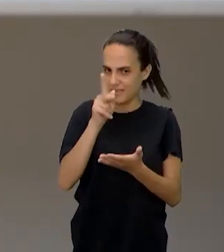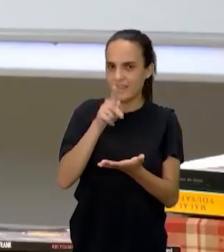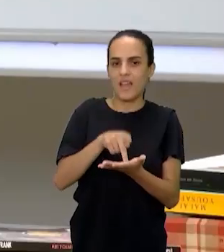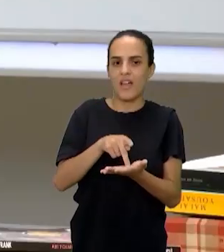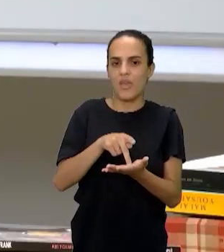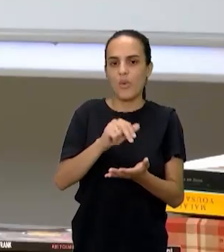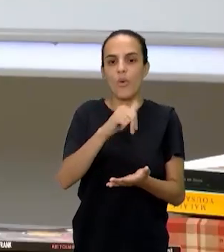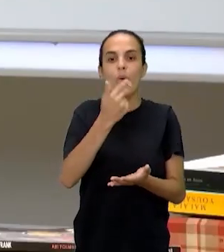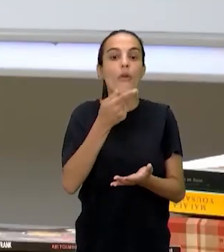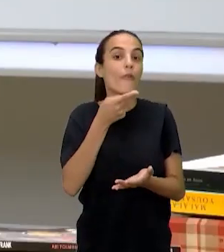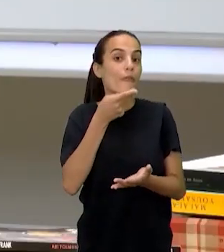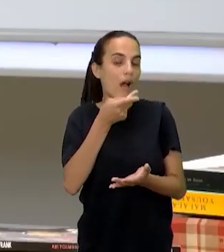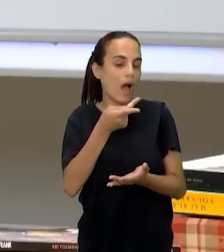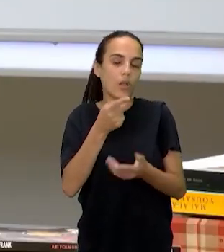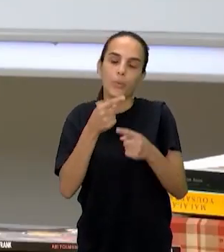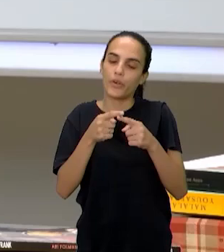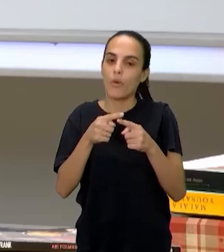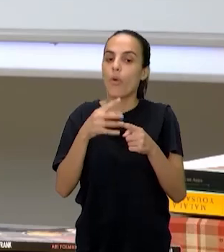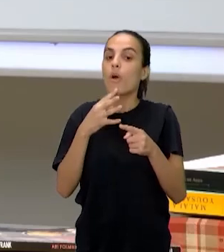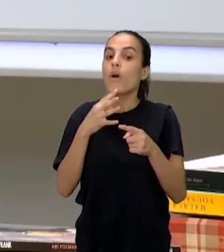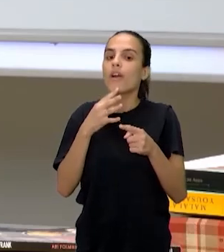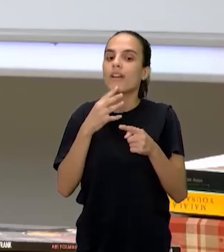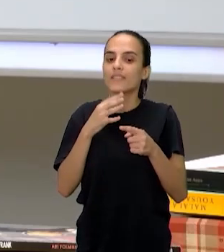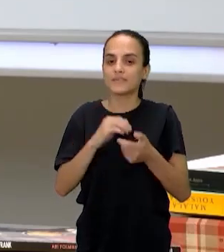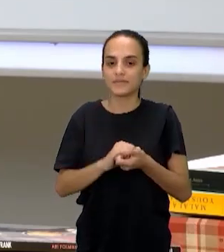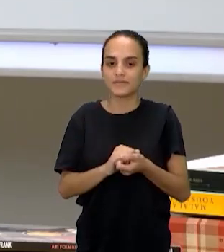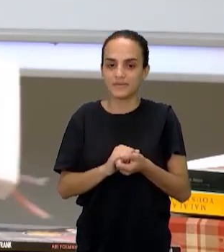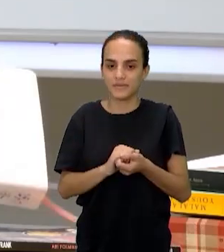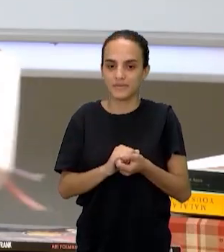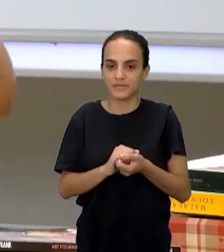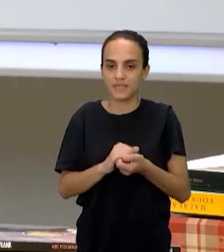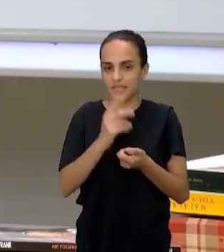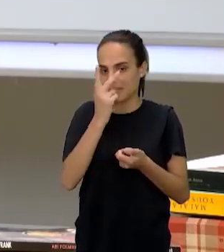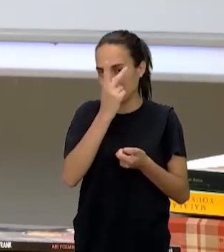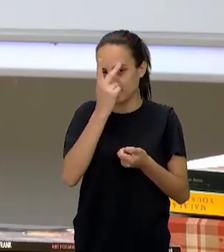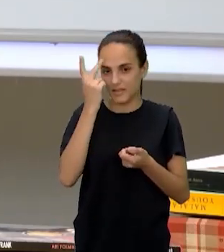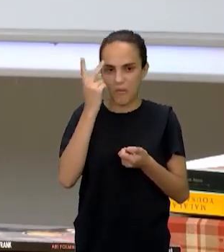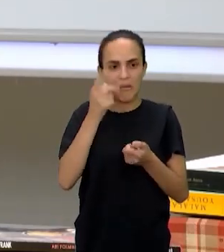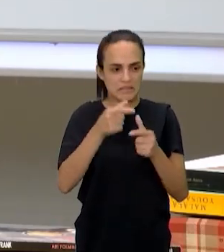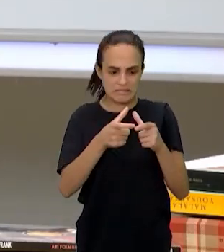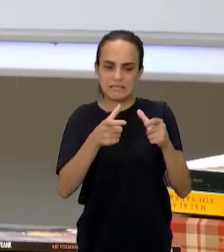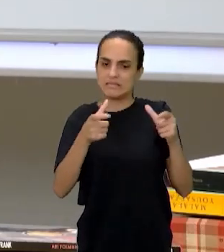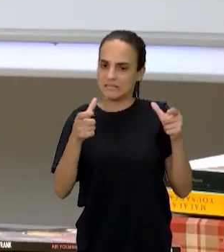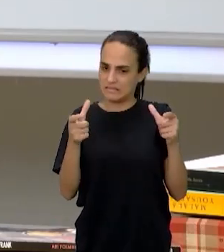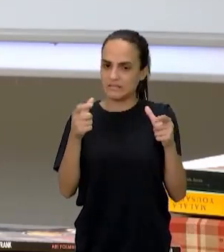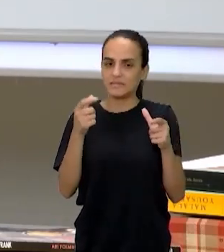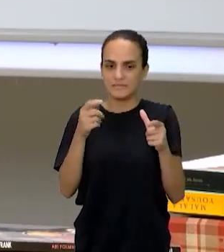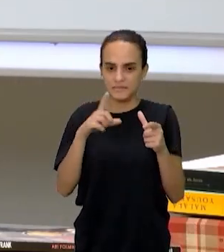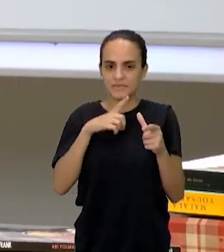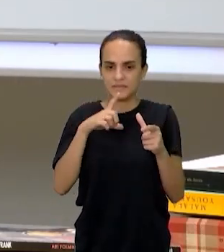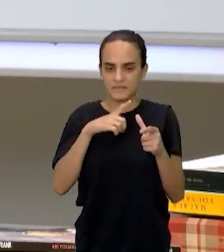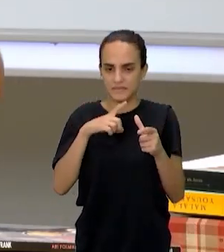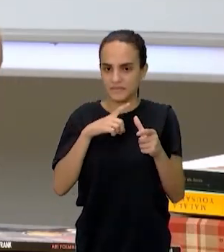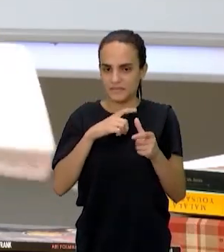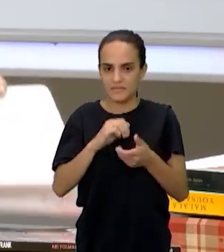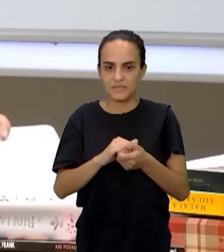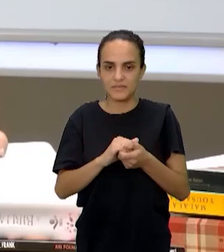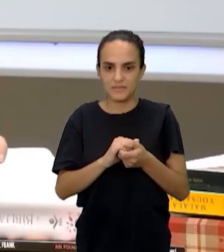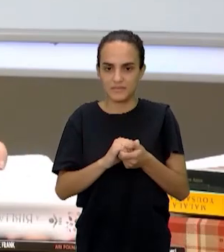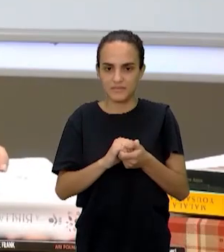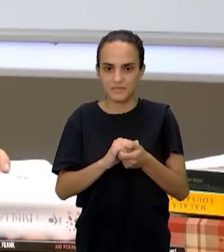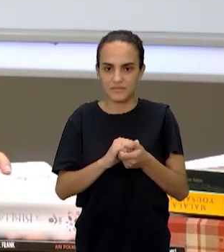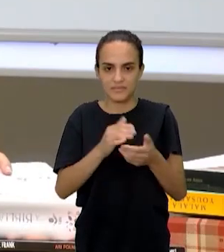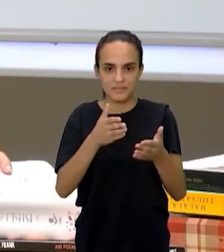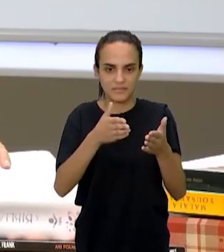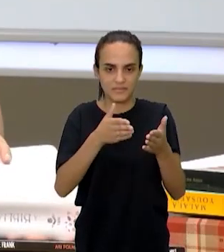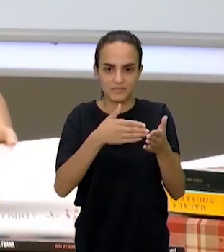ou eu falo porque eu conheço, né? Então, muitas vezes a pessoa fala assim, olha o tamanho, gente, né? Não é um livro... Eu não li a